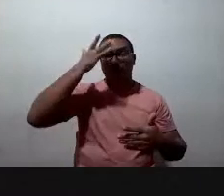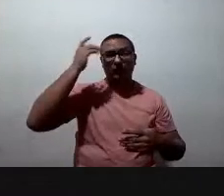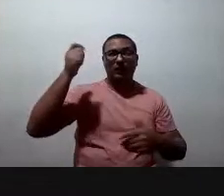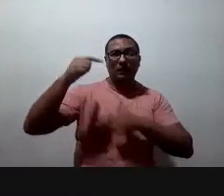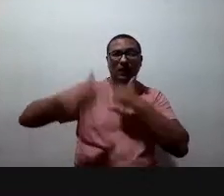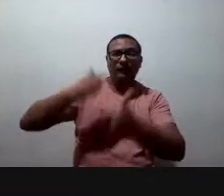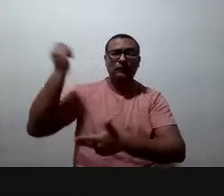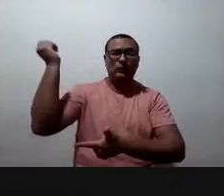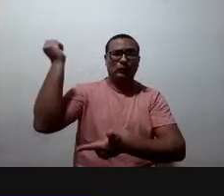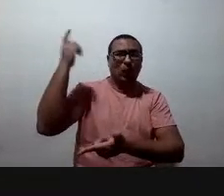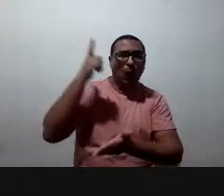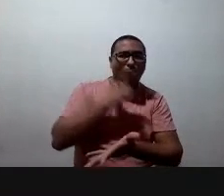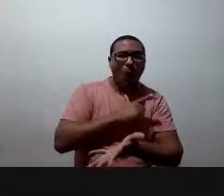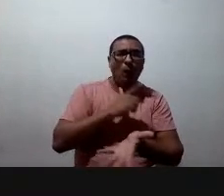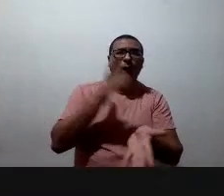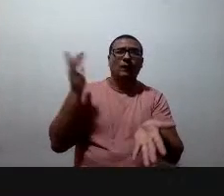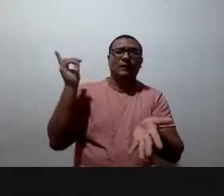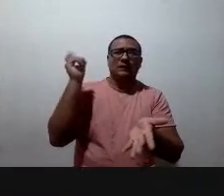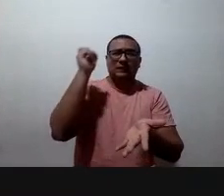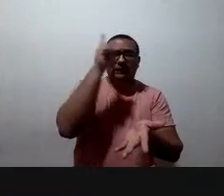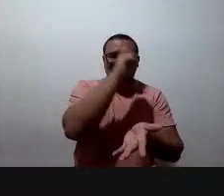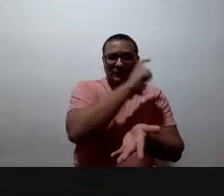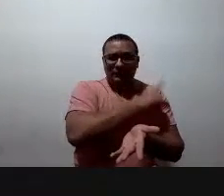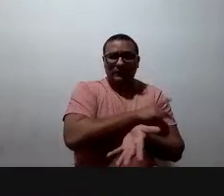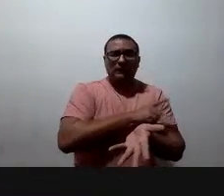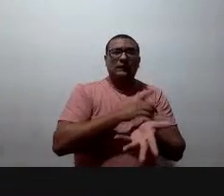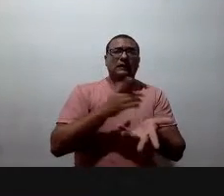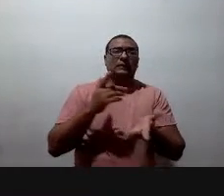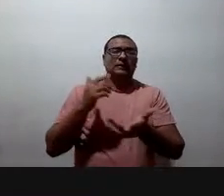né? E fazendo uma atividade